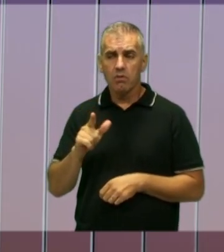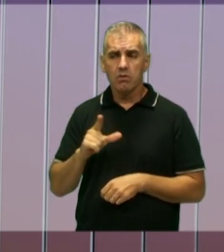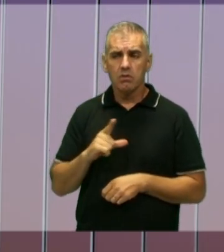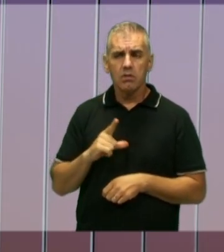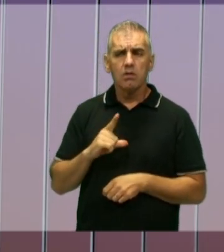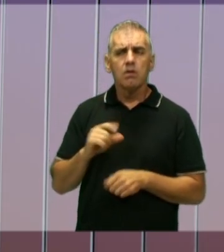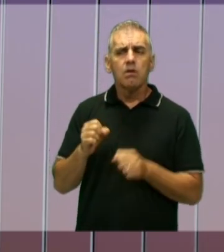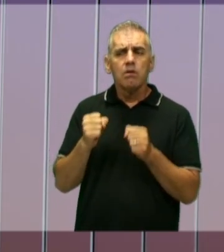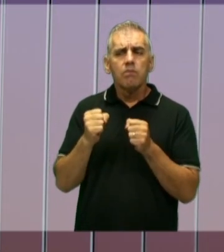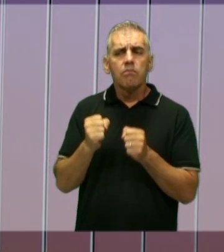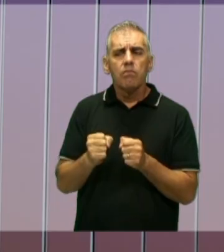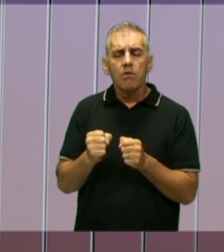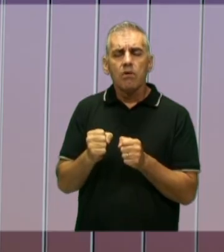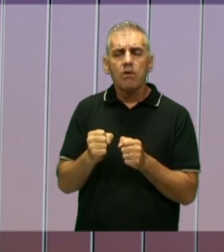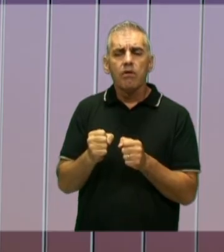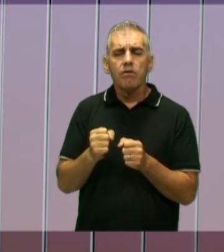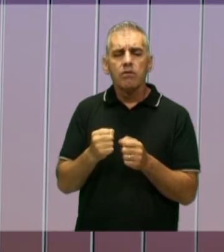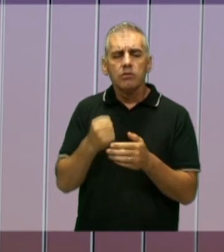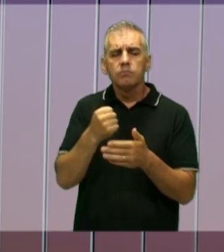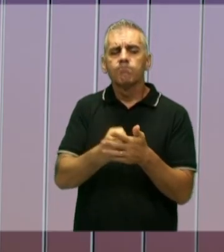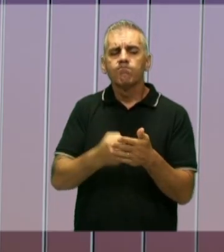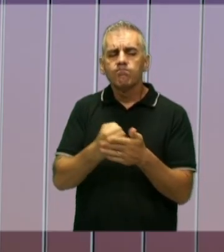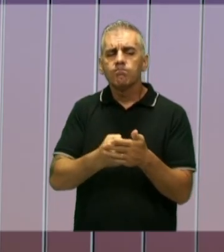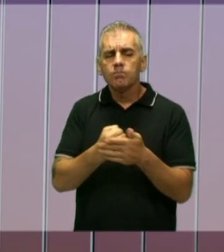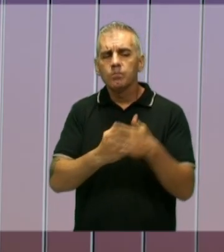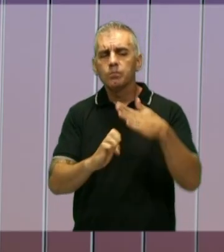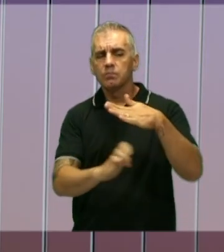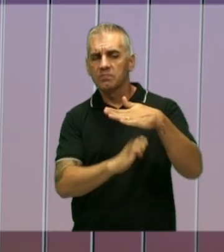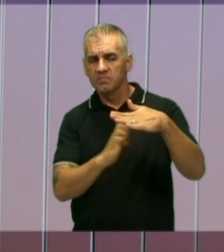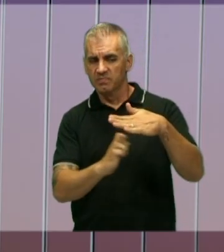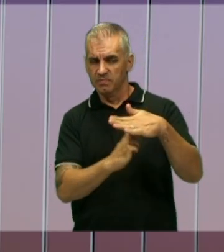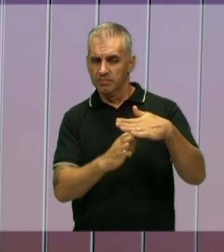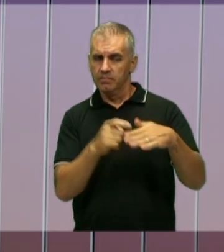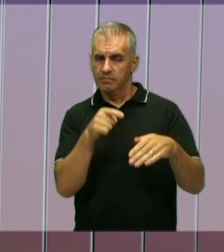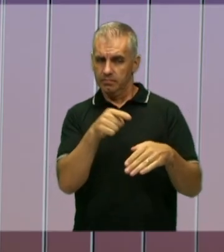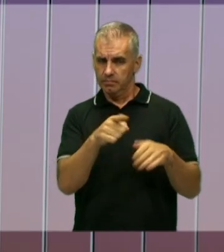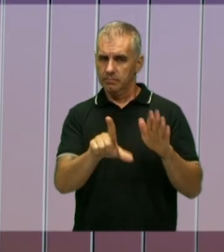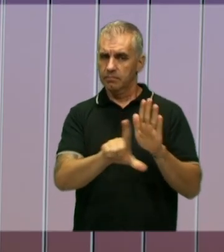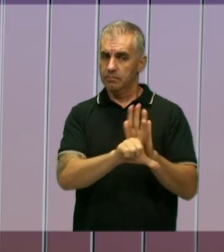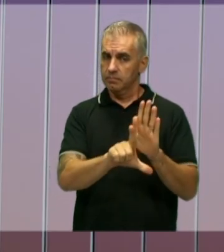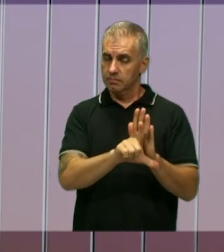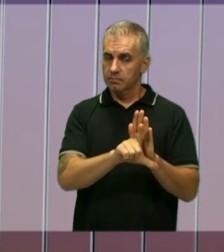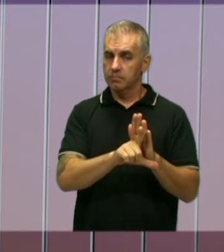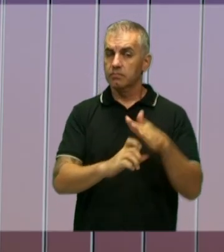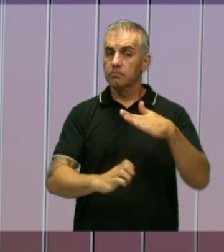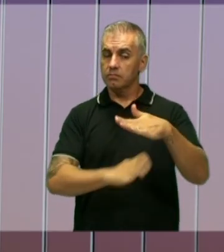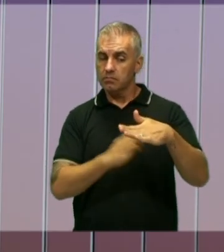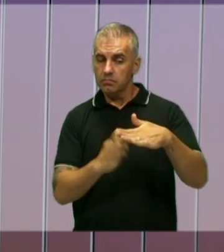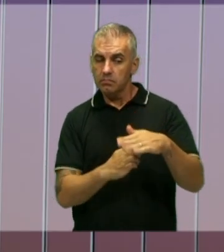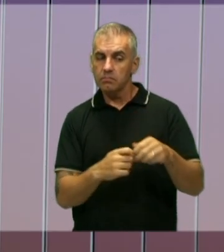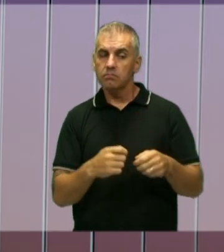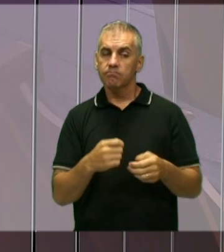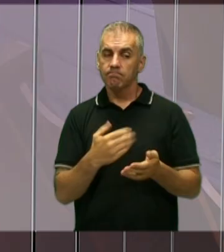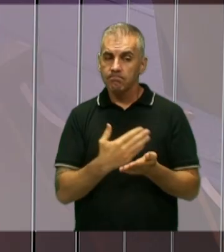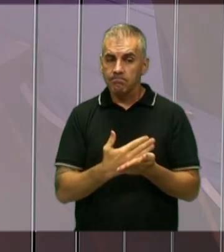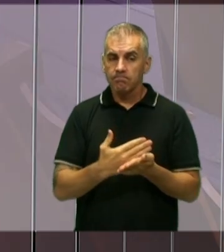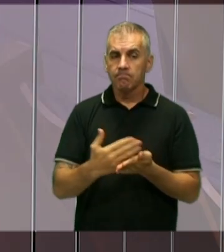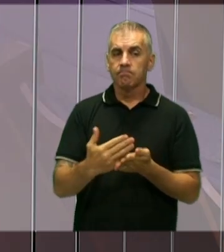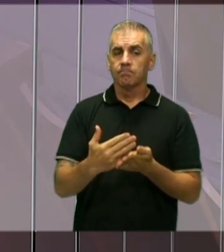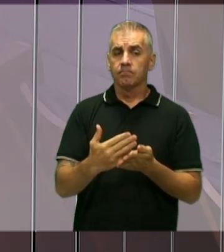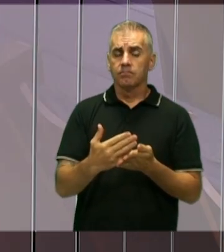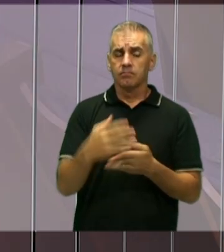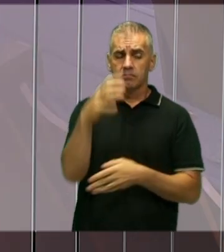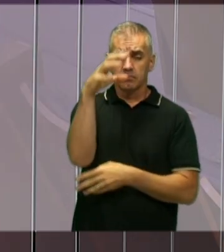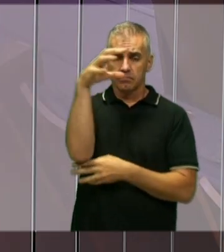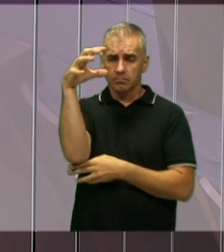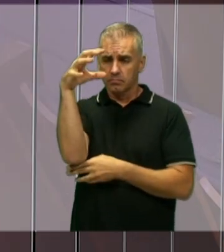ele pode também atuar cobrando as empresas determinadas ações. E uma delas seria que essas empresas passassem nesses postes